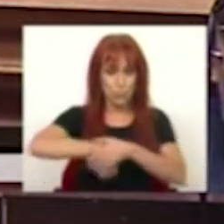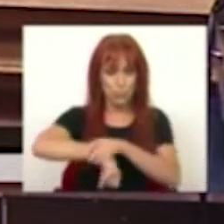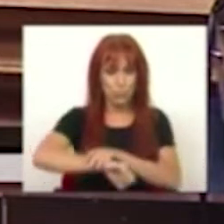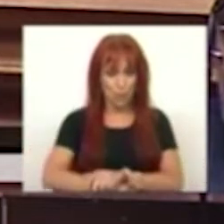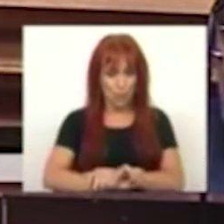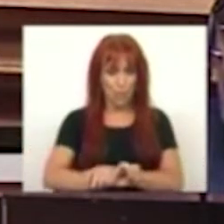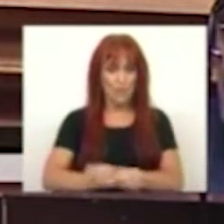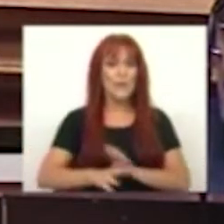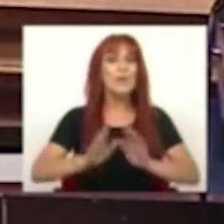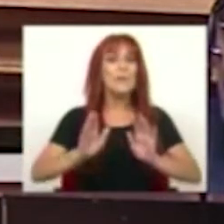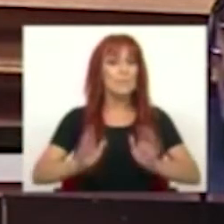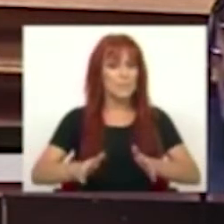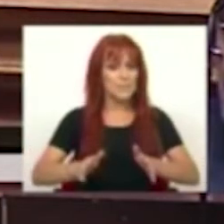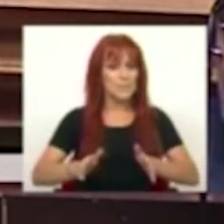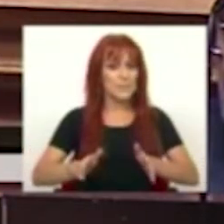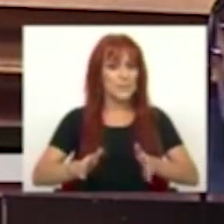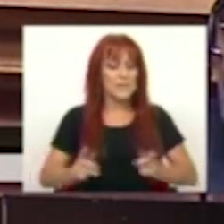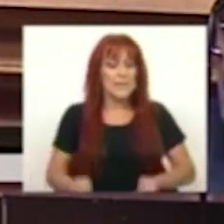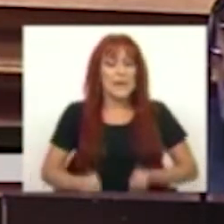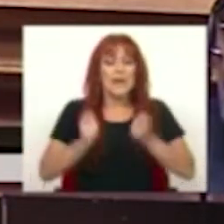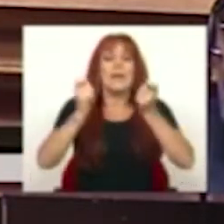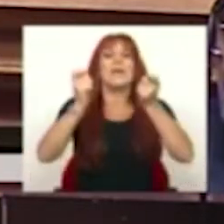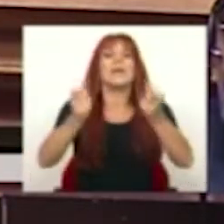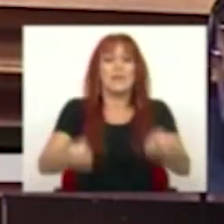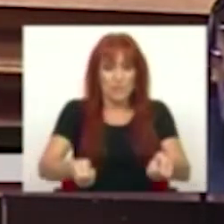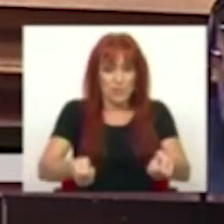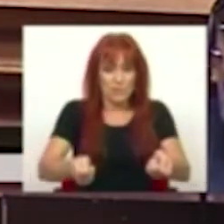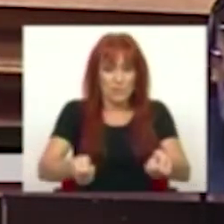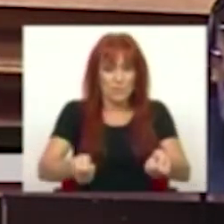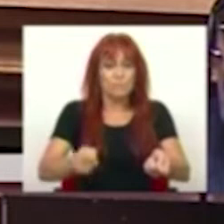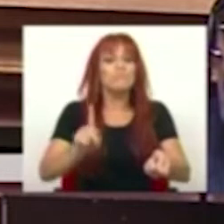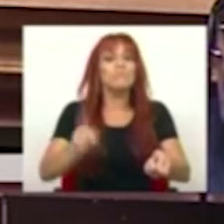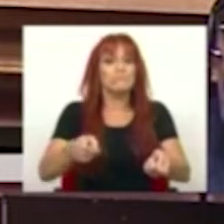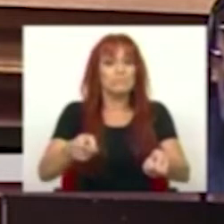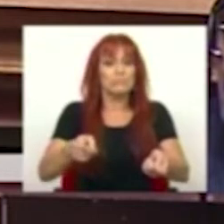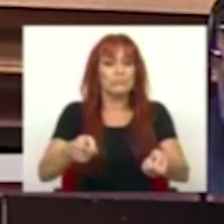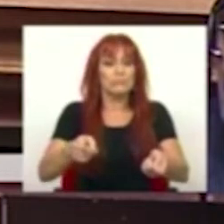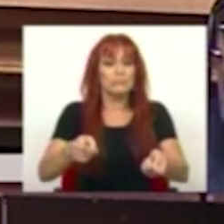natalidade, deve-se investir no